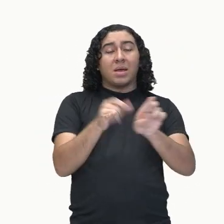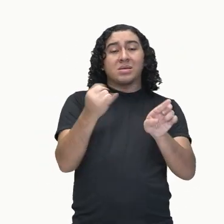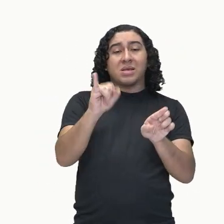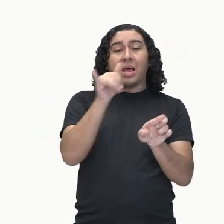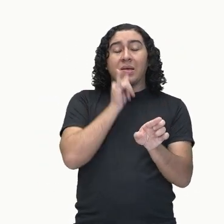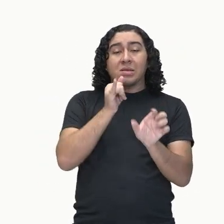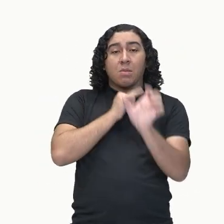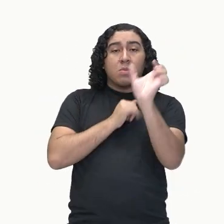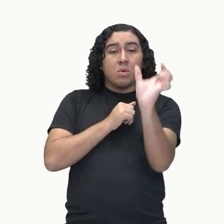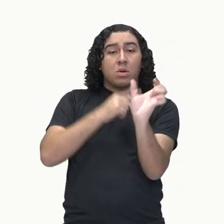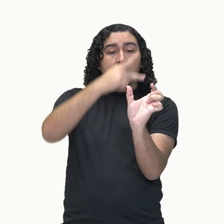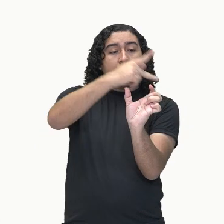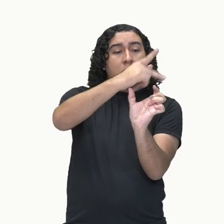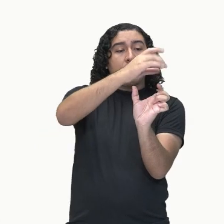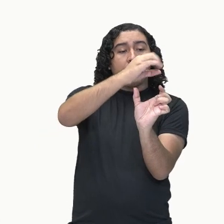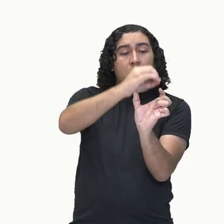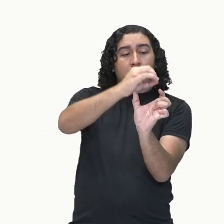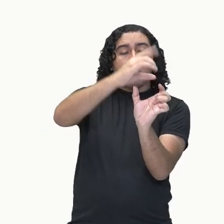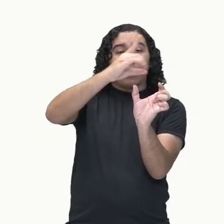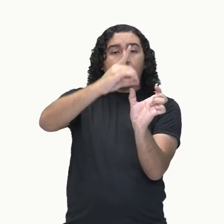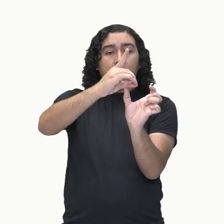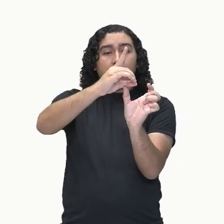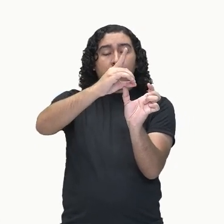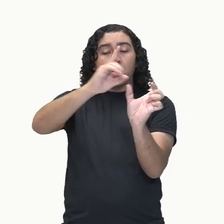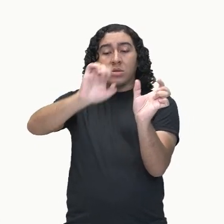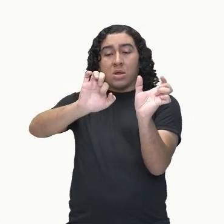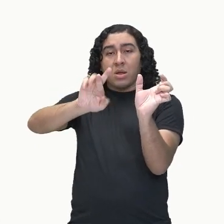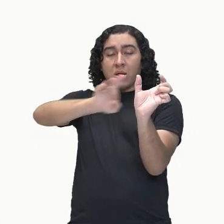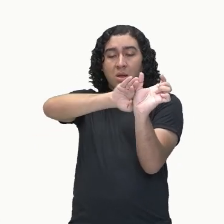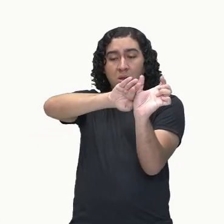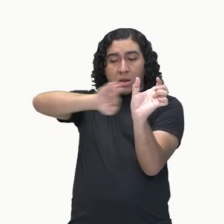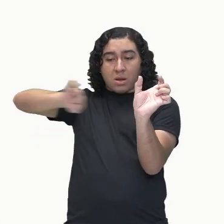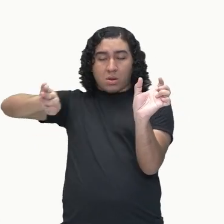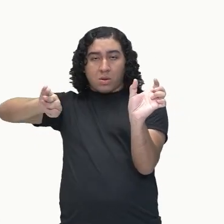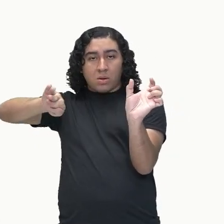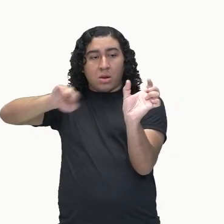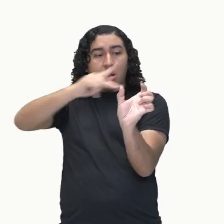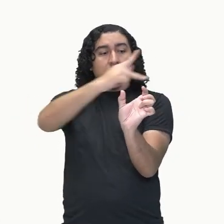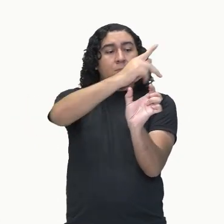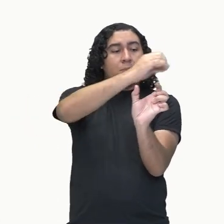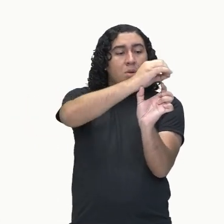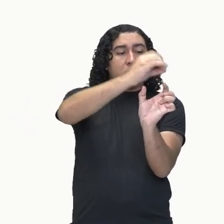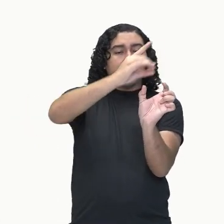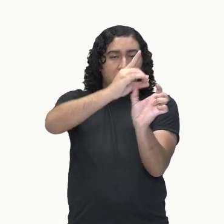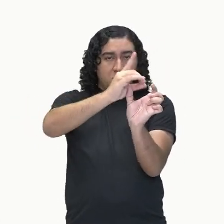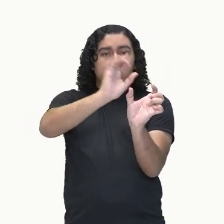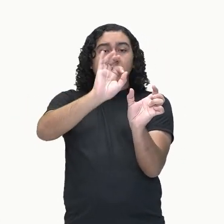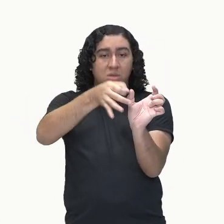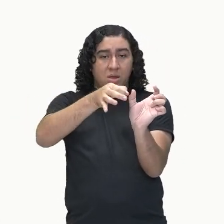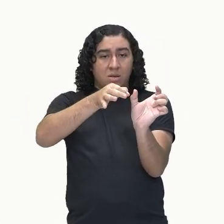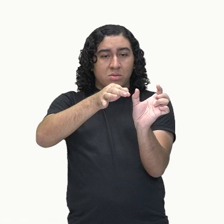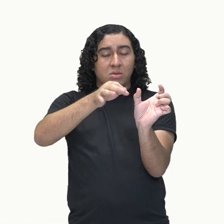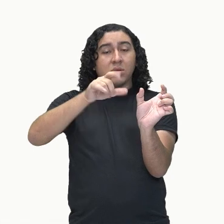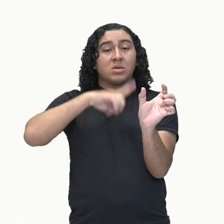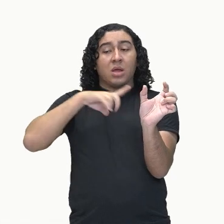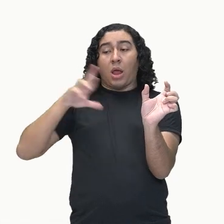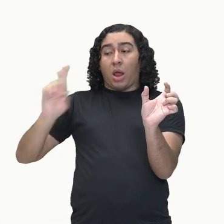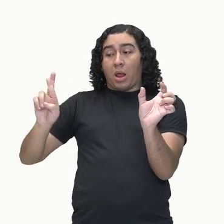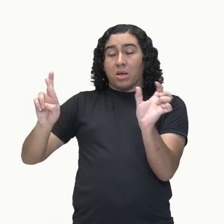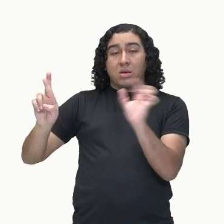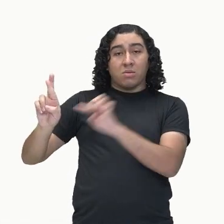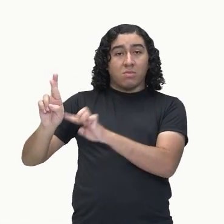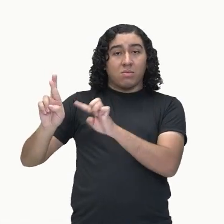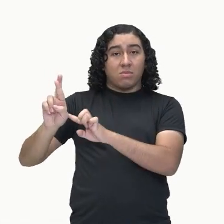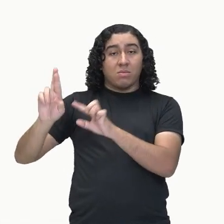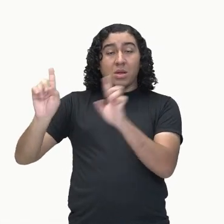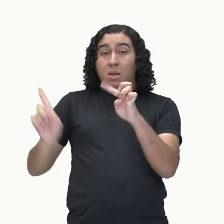sobrar raiz p o D observem que tem aqui ó a presença de um R na raiz